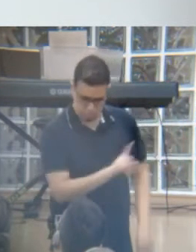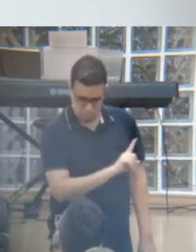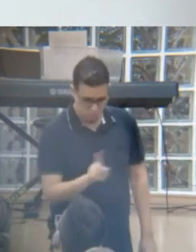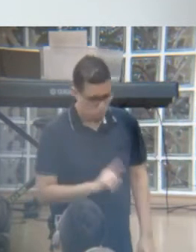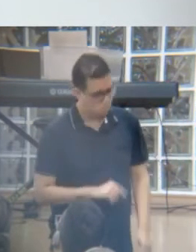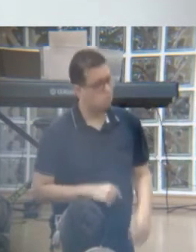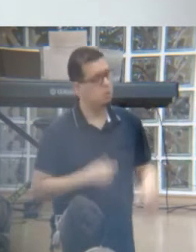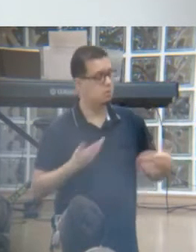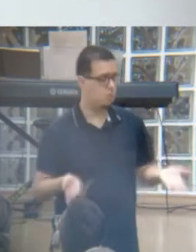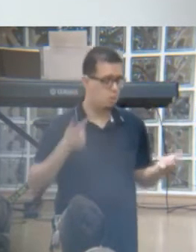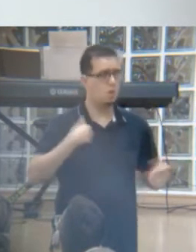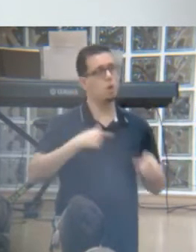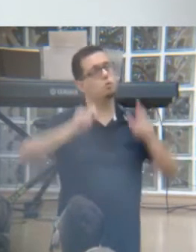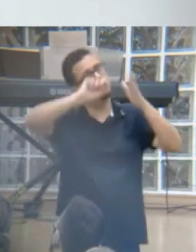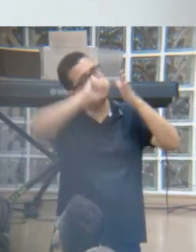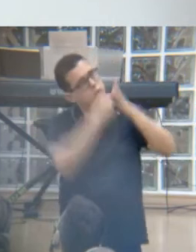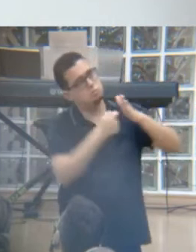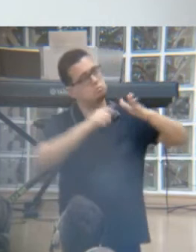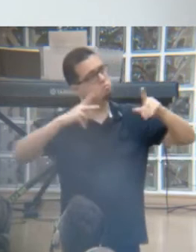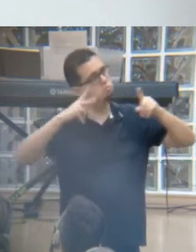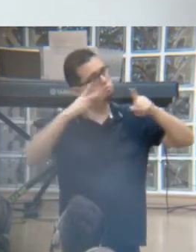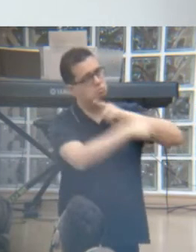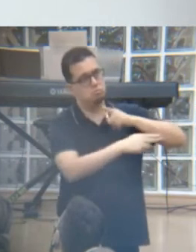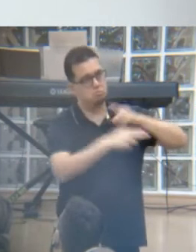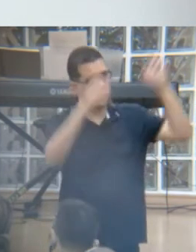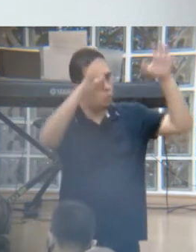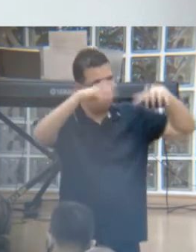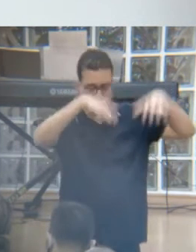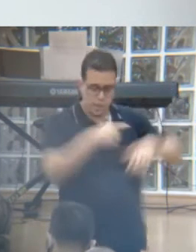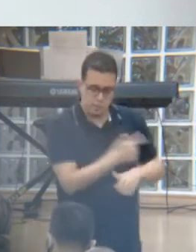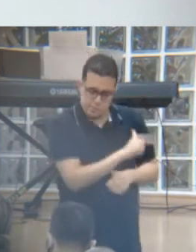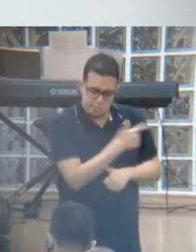eu fecharei e